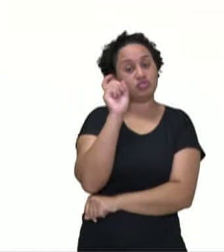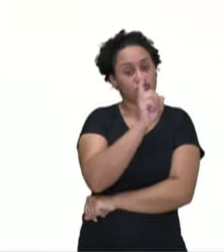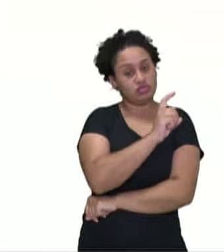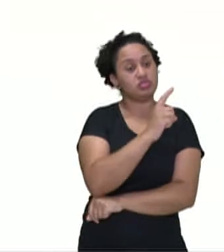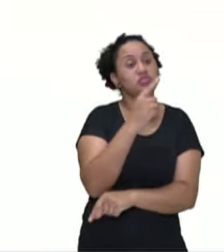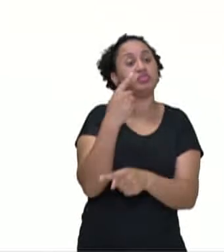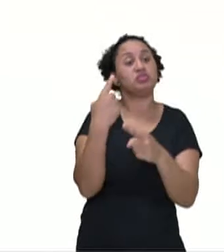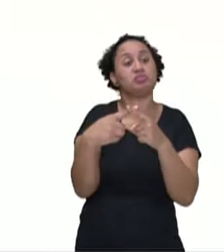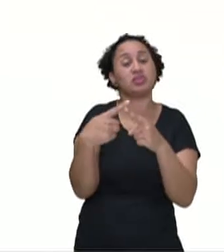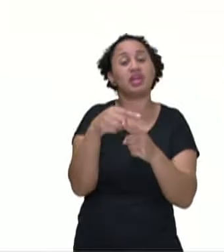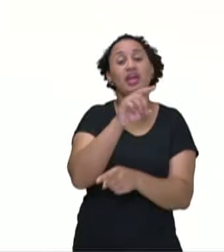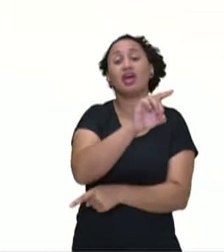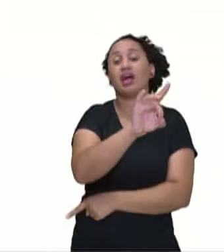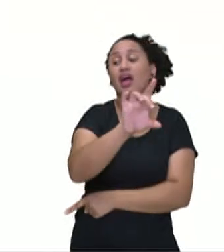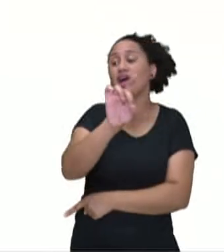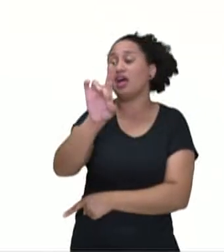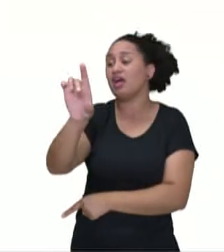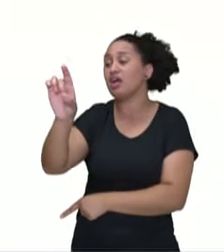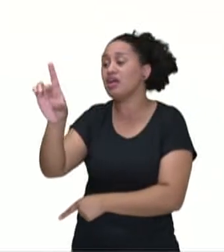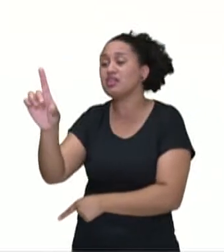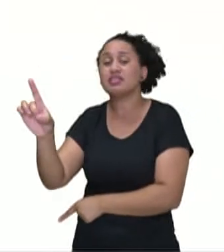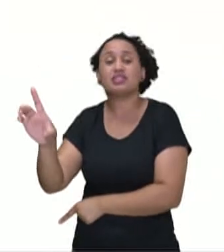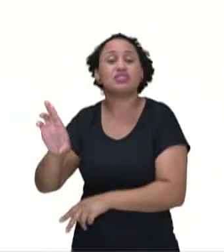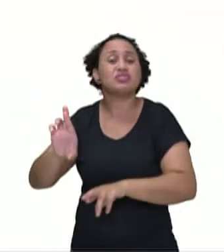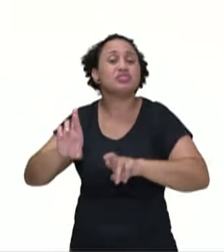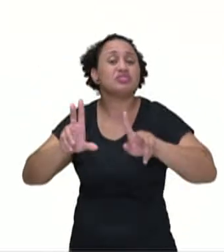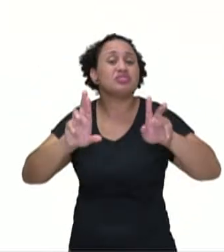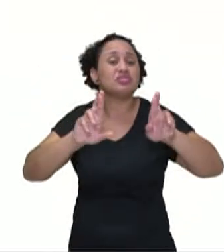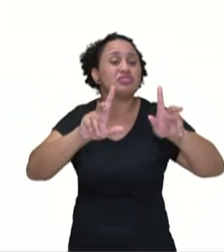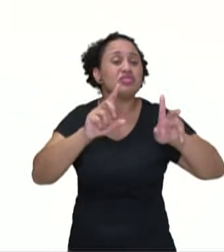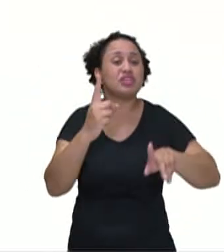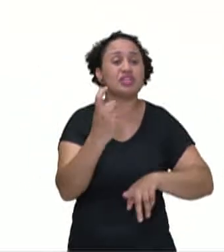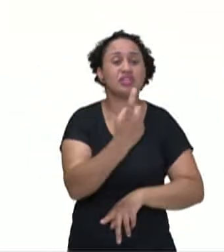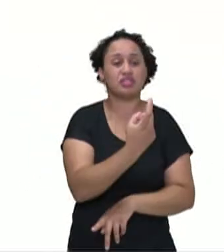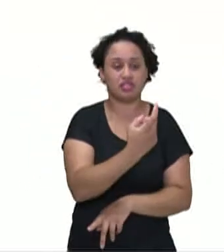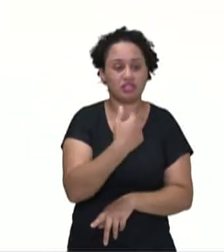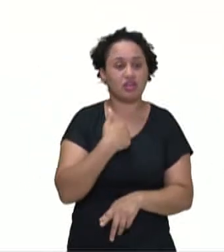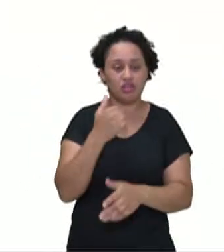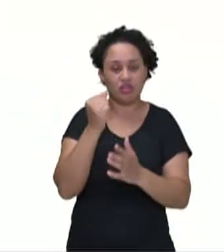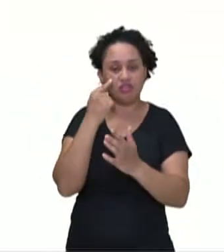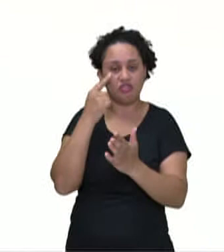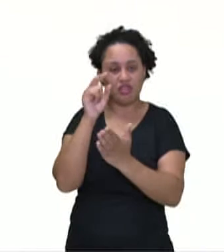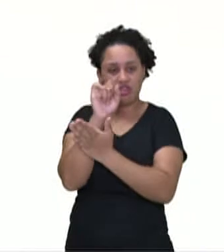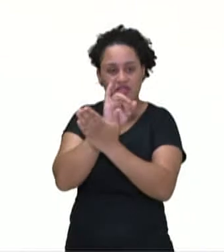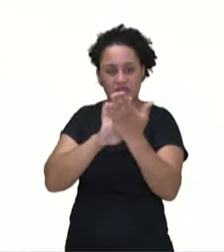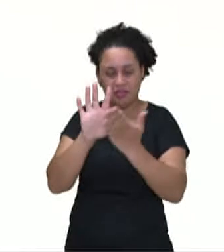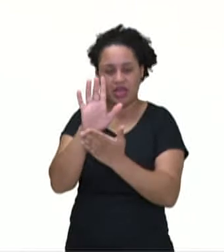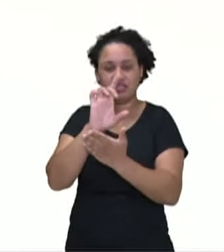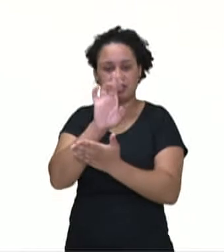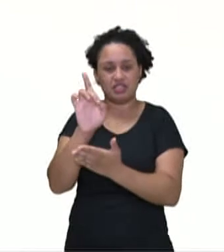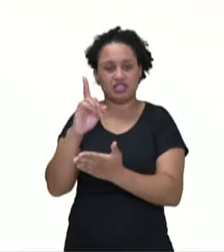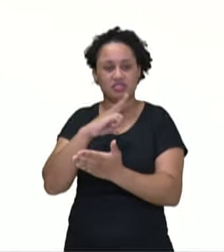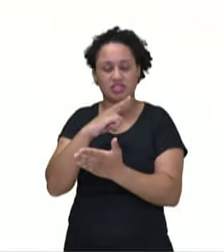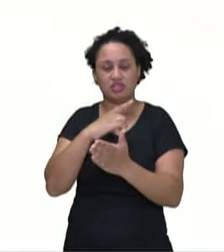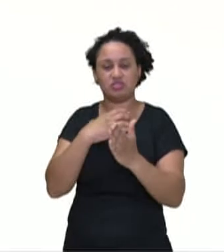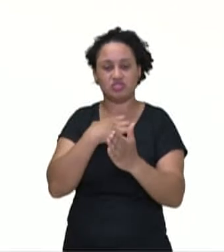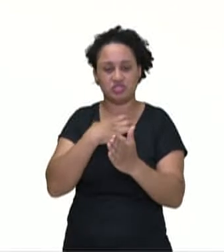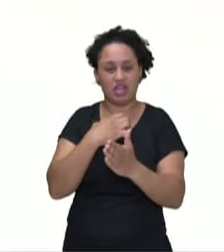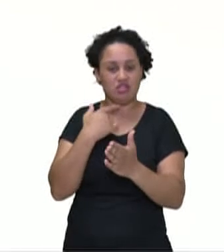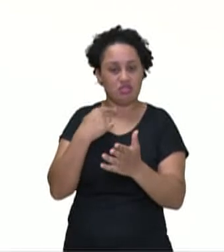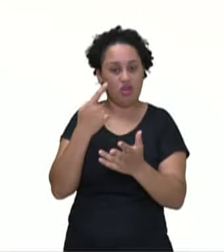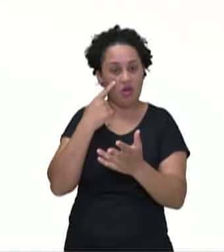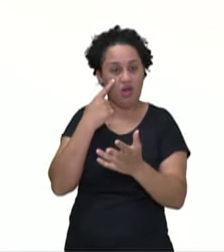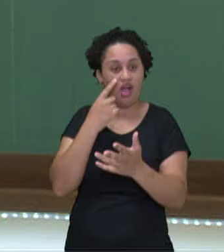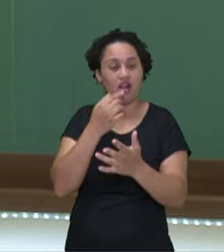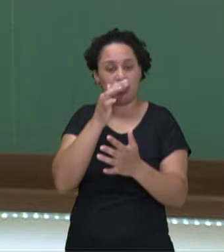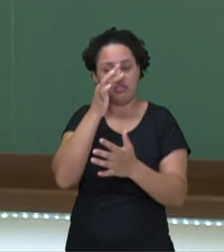porque cada ser é único. Como a gente vê ali naquela imagem, cada um tem a sua maneira de existir, os